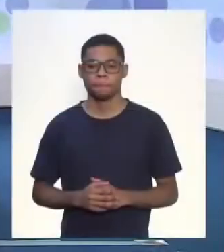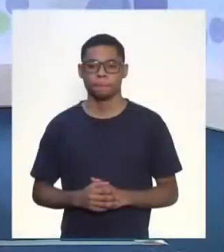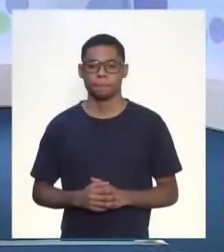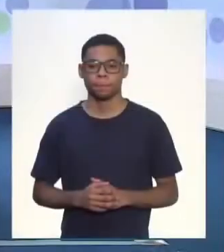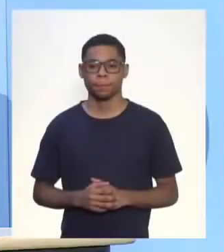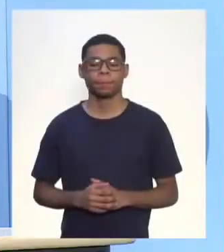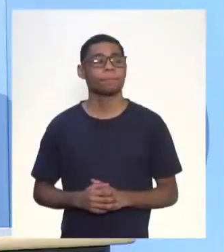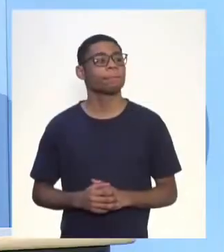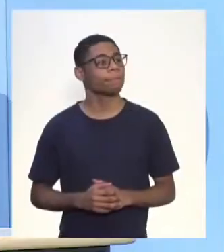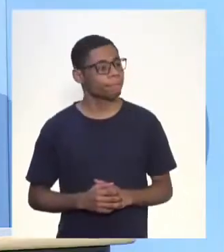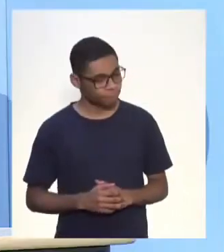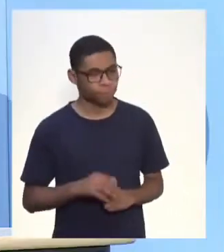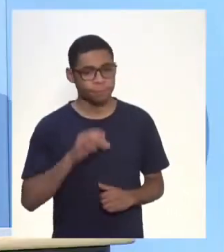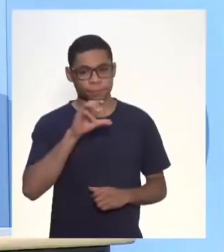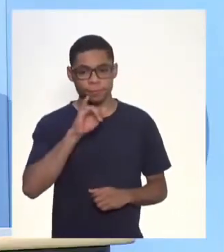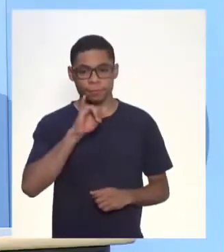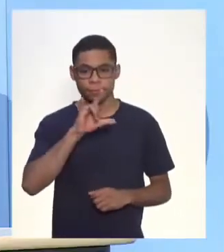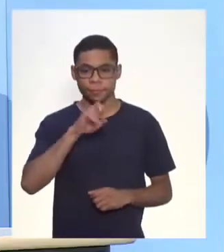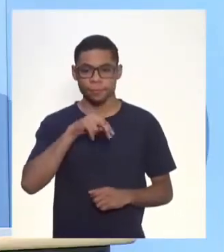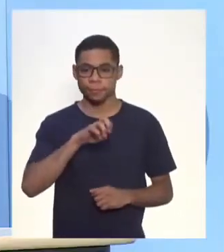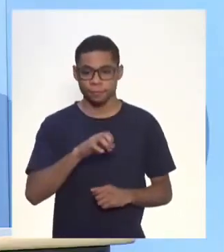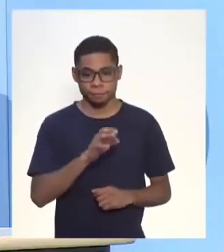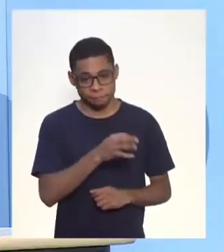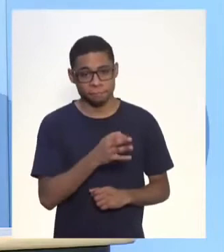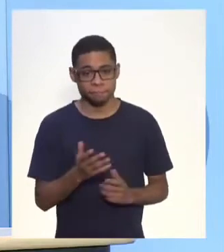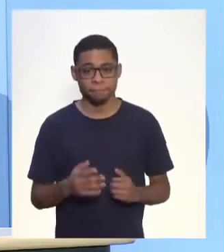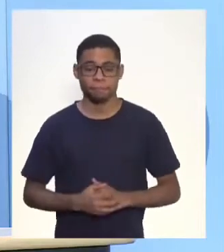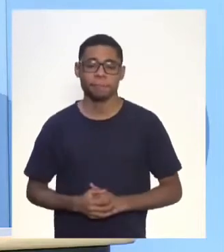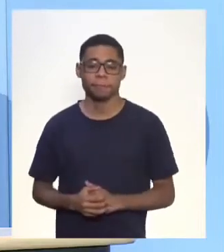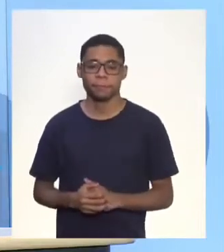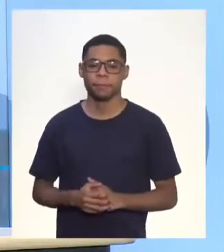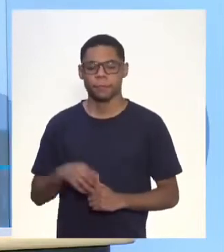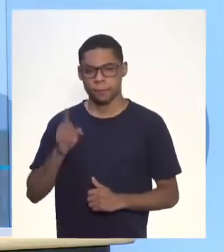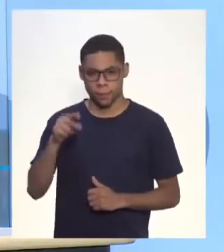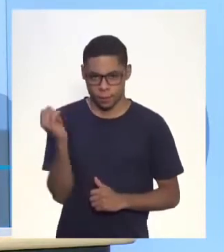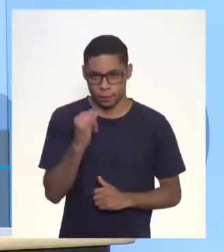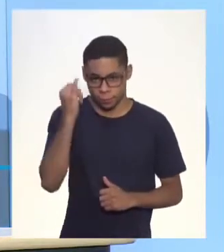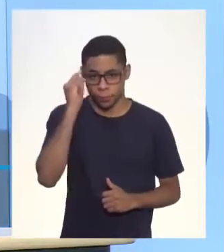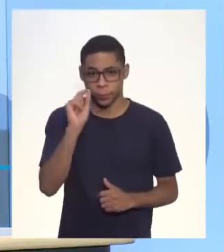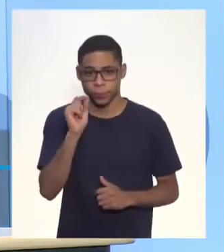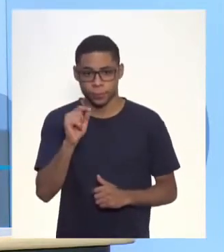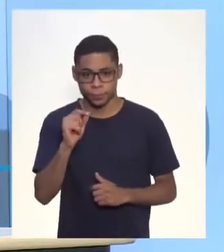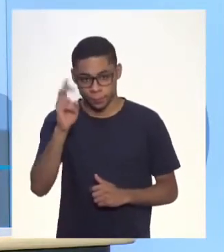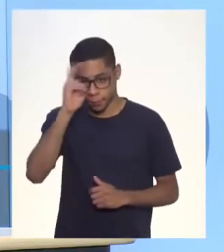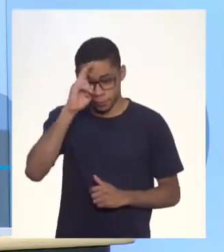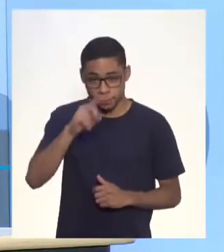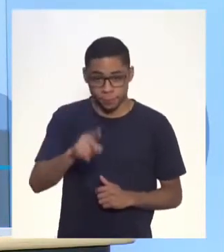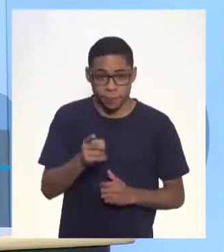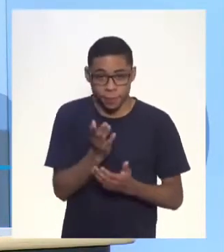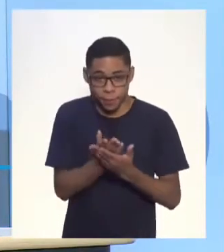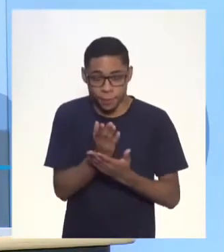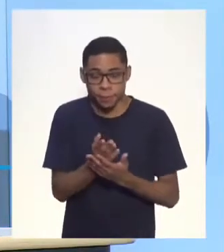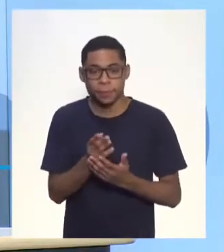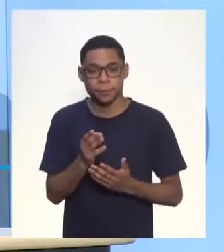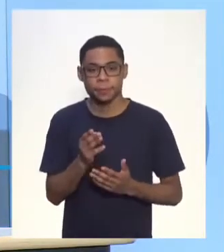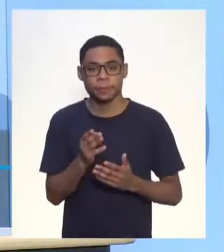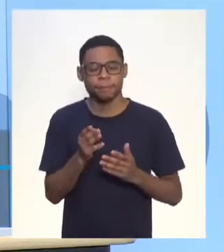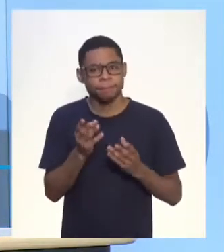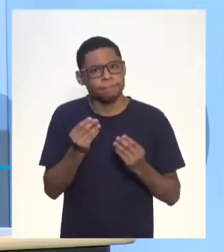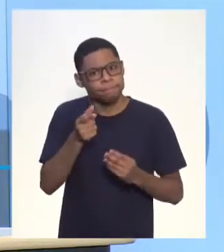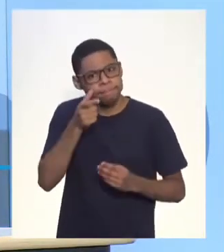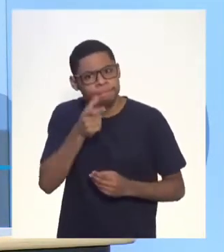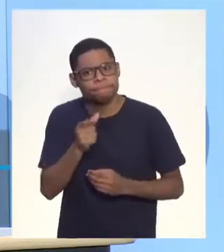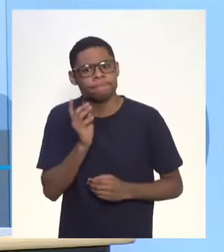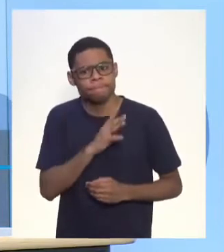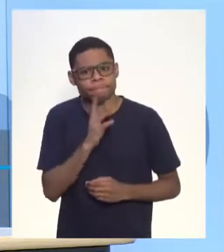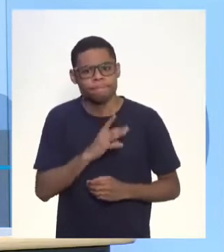É isso aí, Silene. Veja só. É importante lembrar, né, que essa aula, que inclusive está sendo muito interessante,